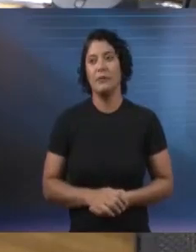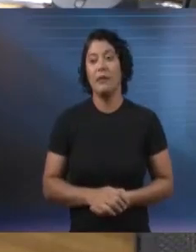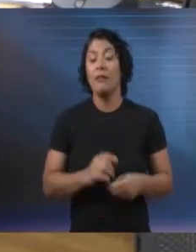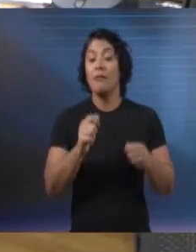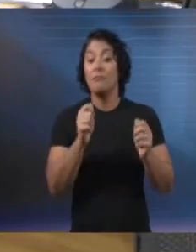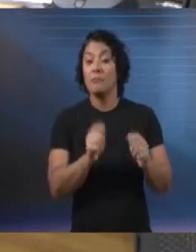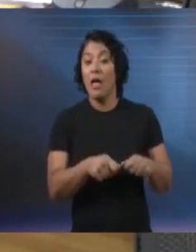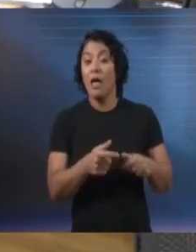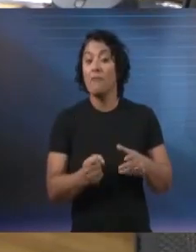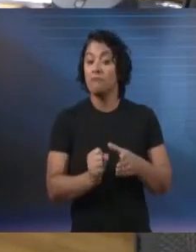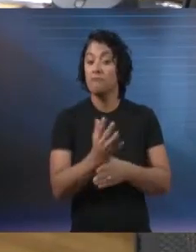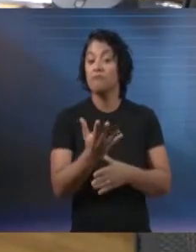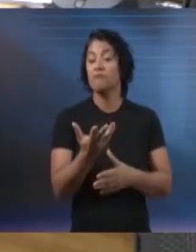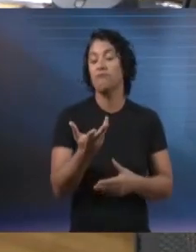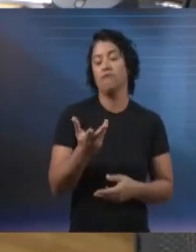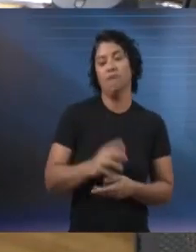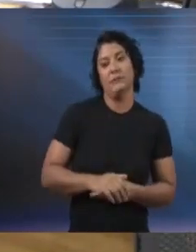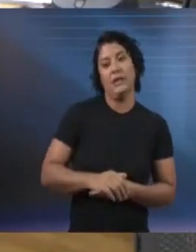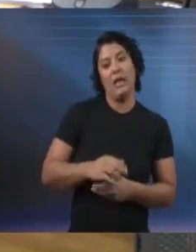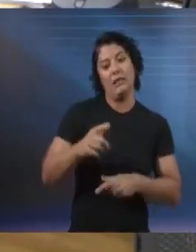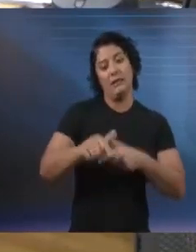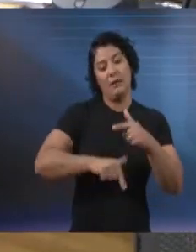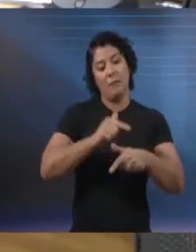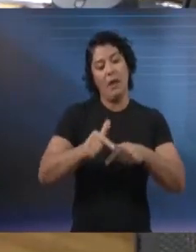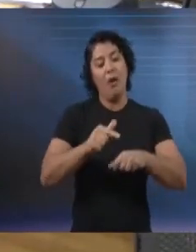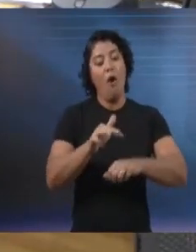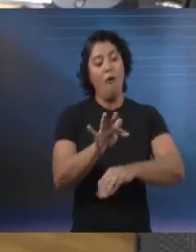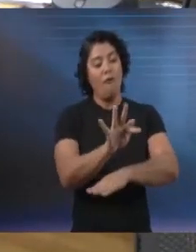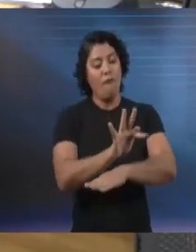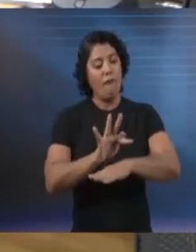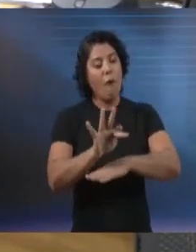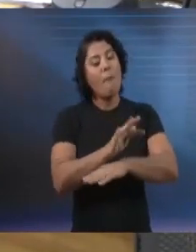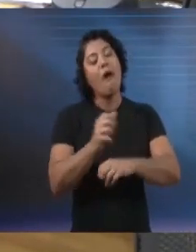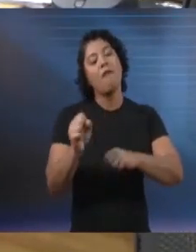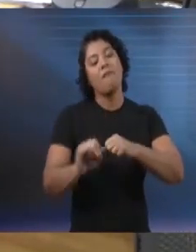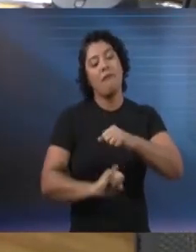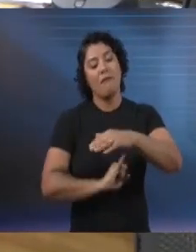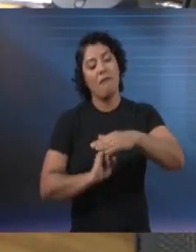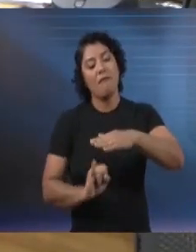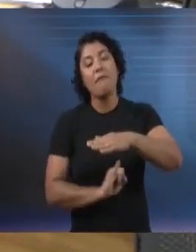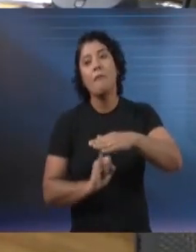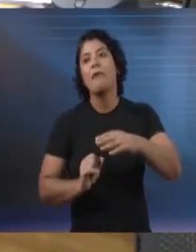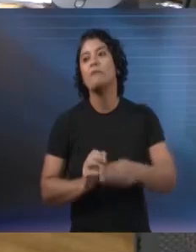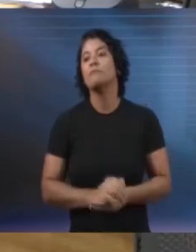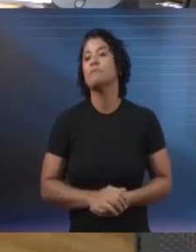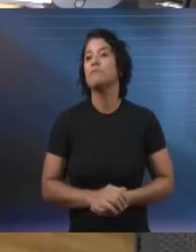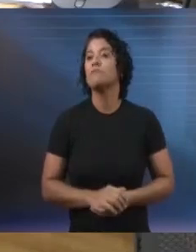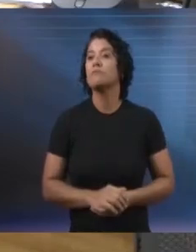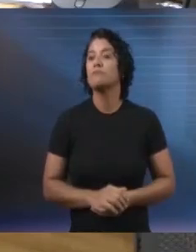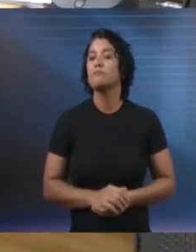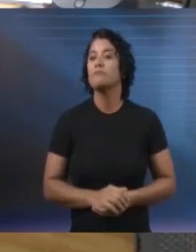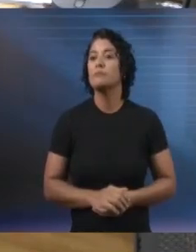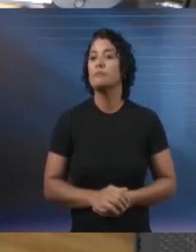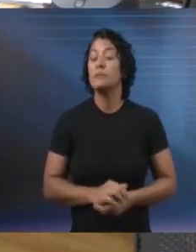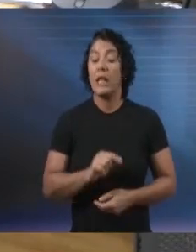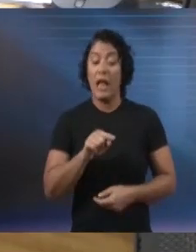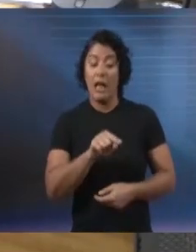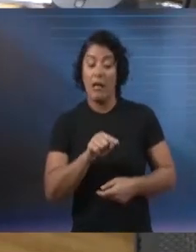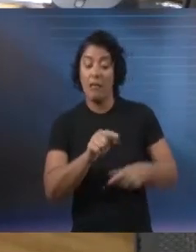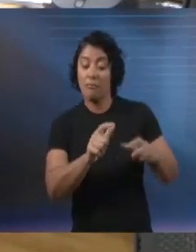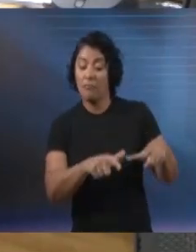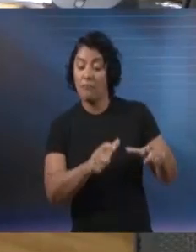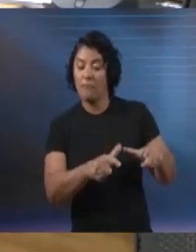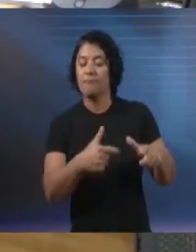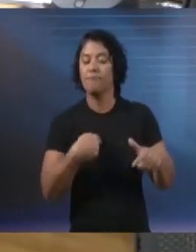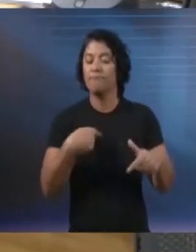emprego formal e informal dos comércios daquela localidade. Fico feliz por esse resultado